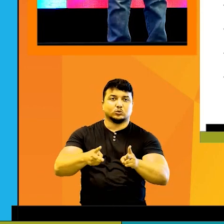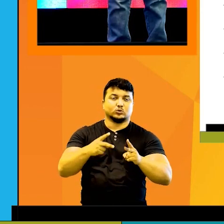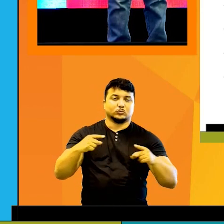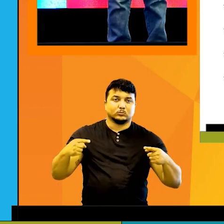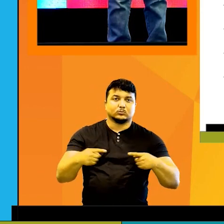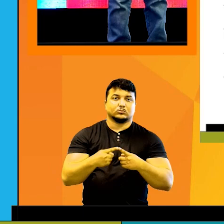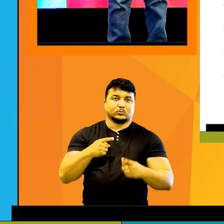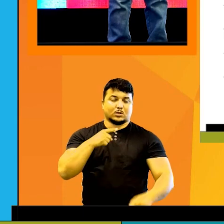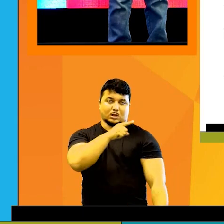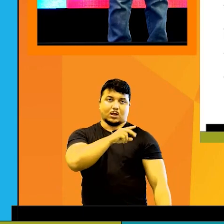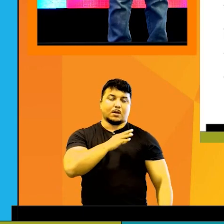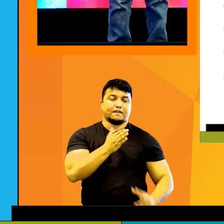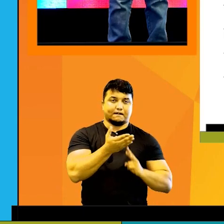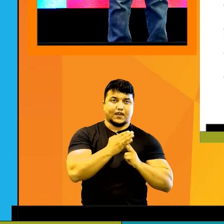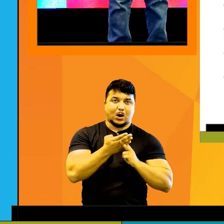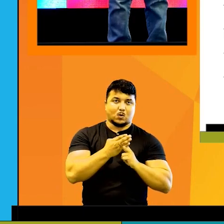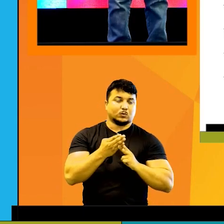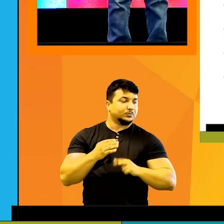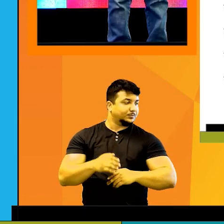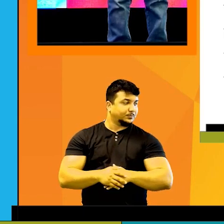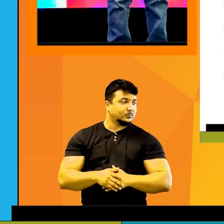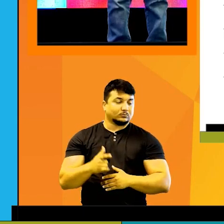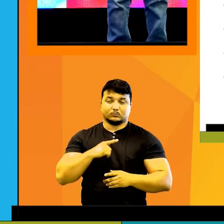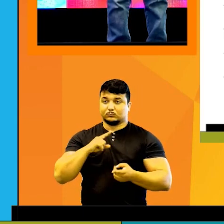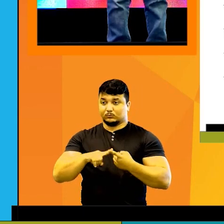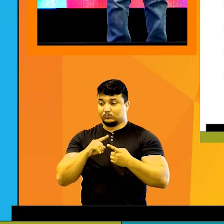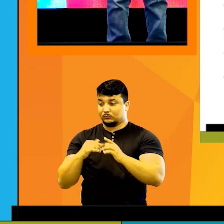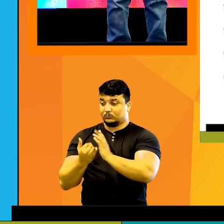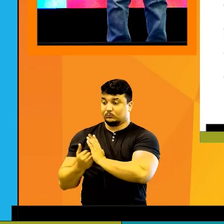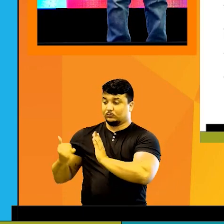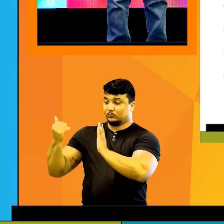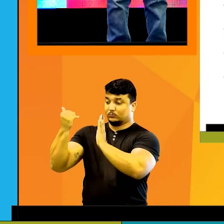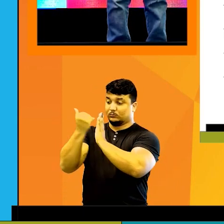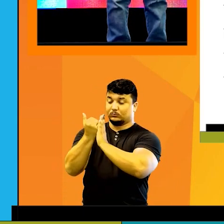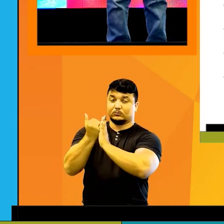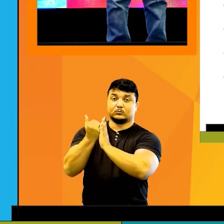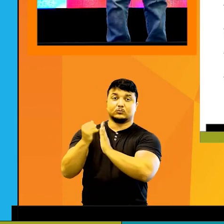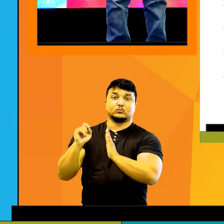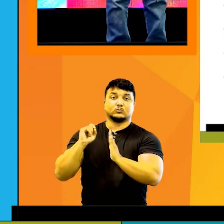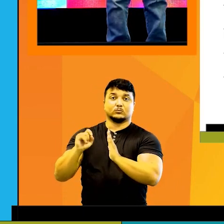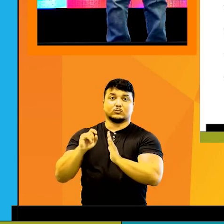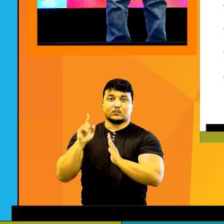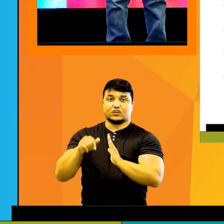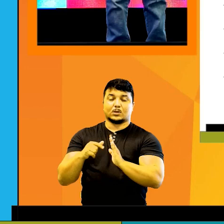água na escola barroca, tá? Tanto no exagero de